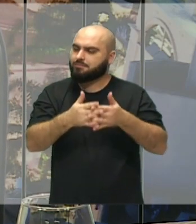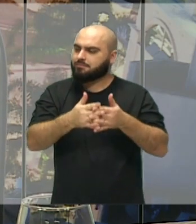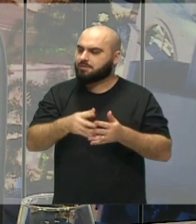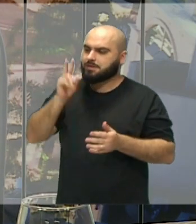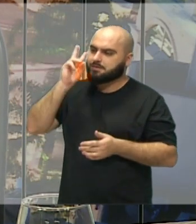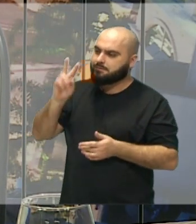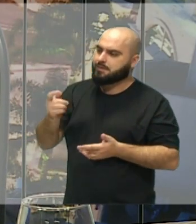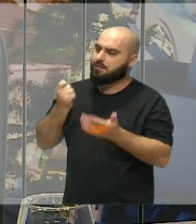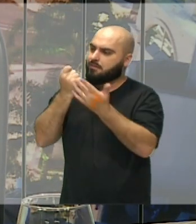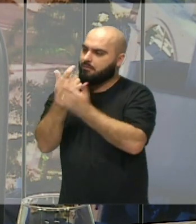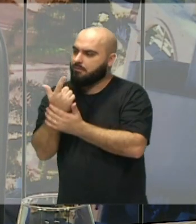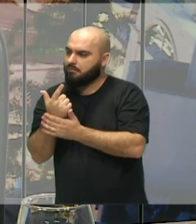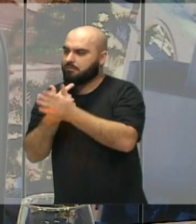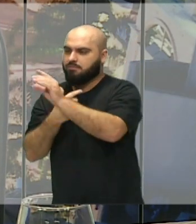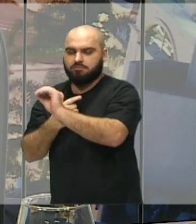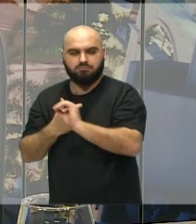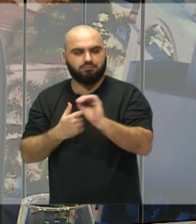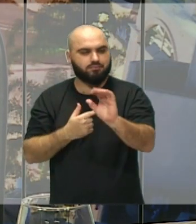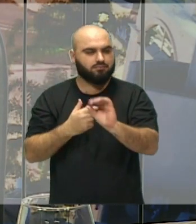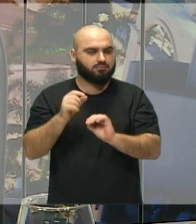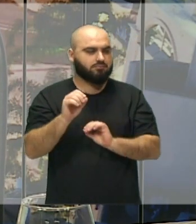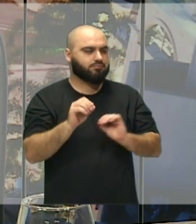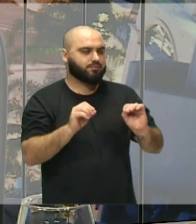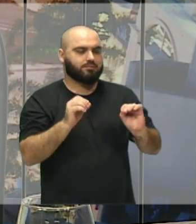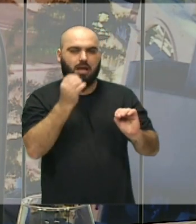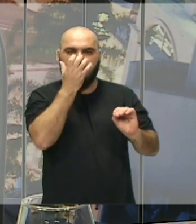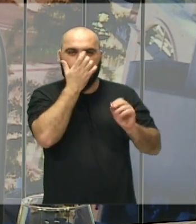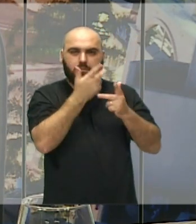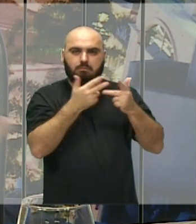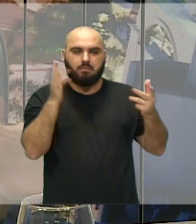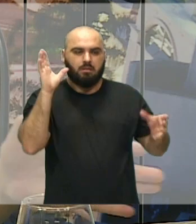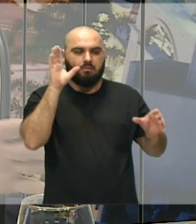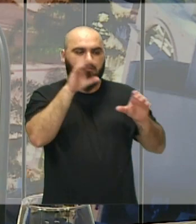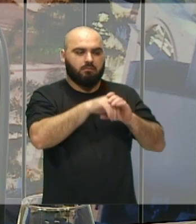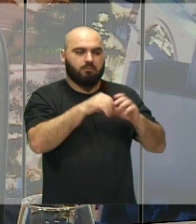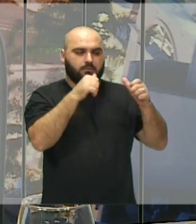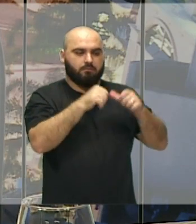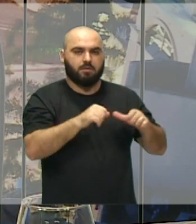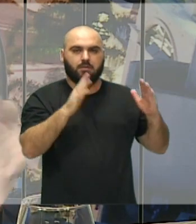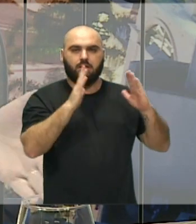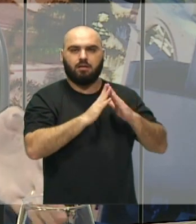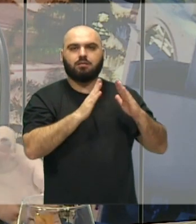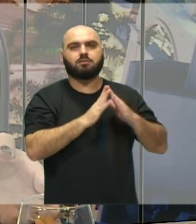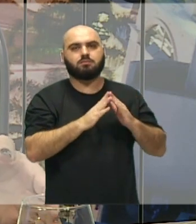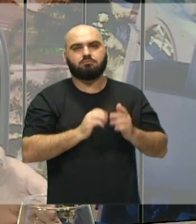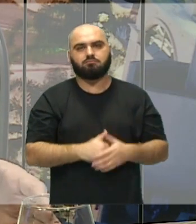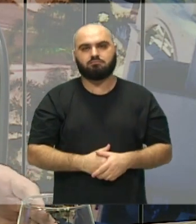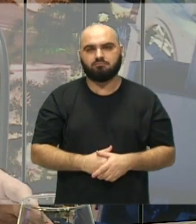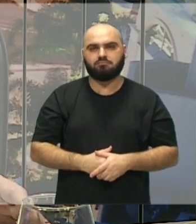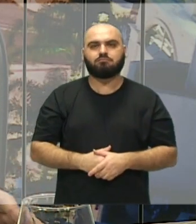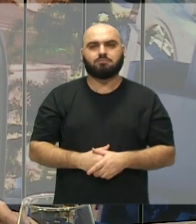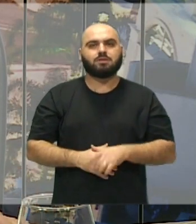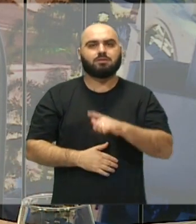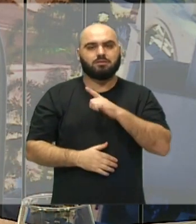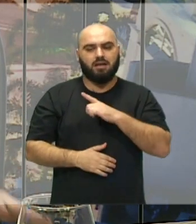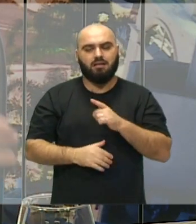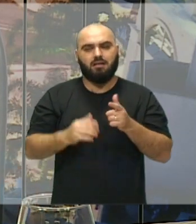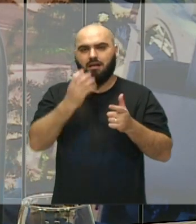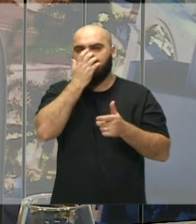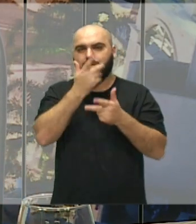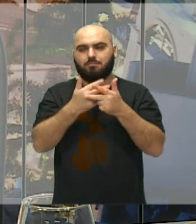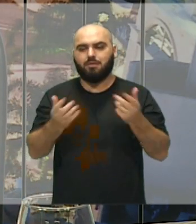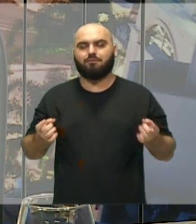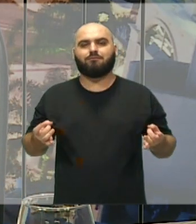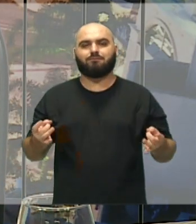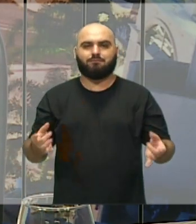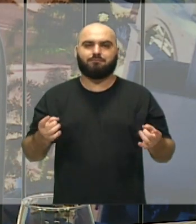vendendo e traz, e daí essa pessoa traz um animal para casa. Então existe muita diferença. Existem animais que são vendidos legalmente